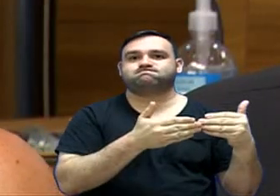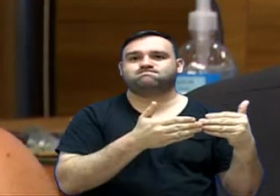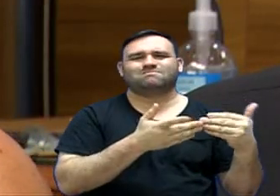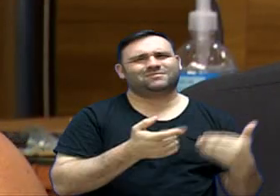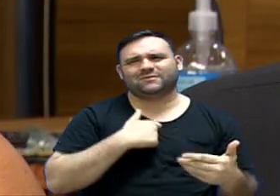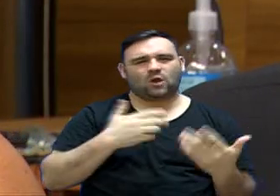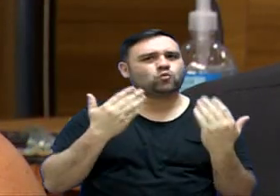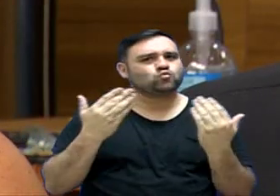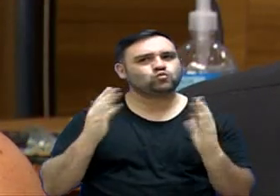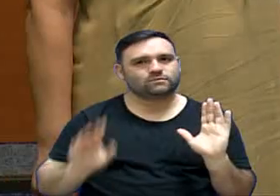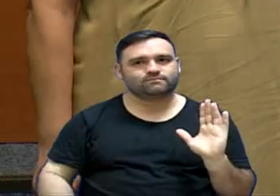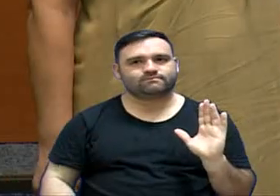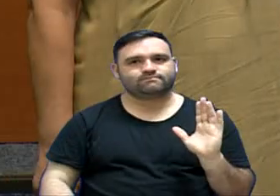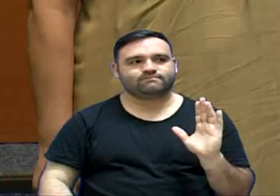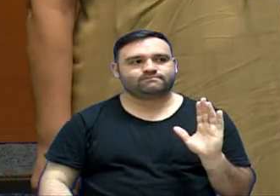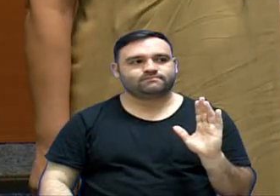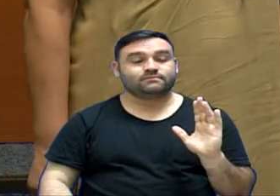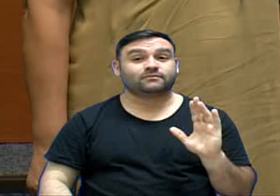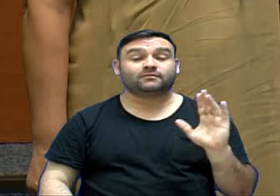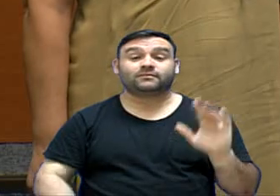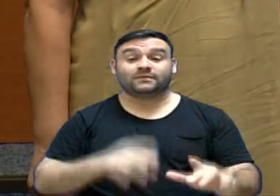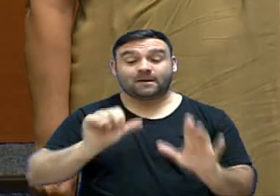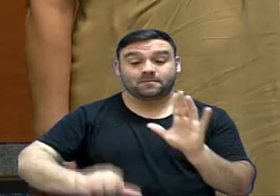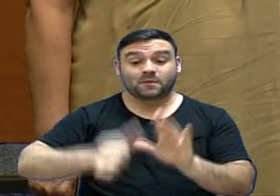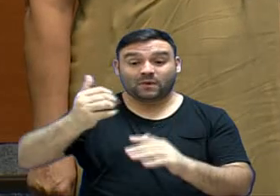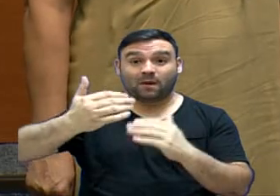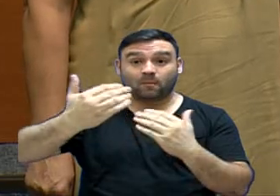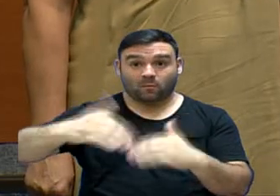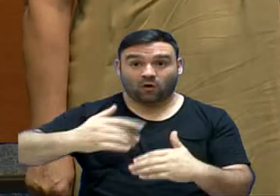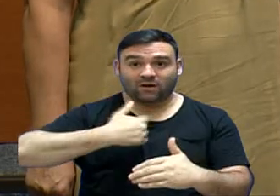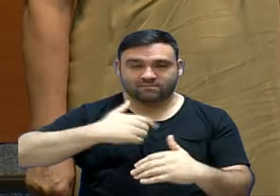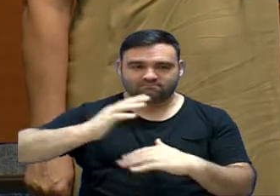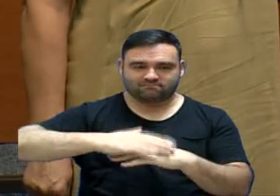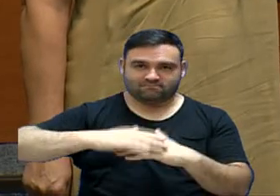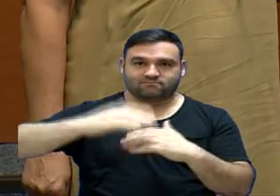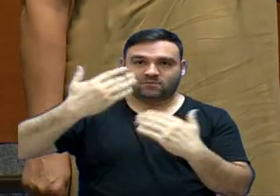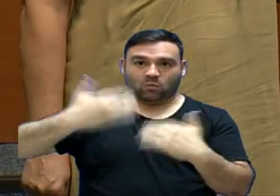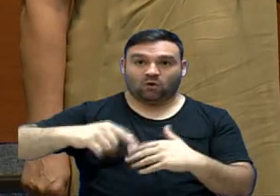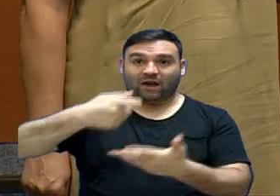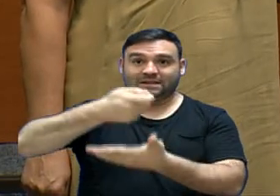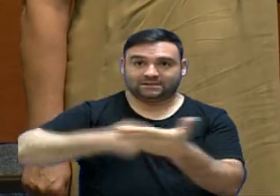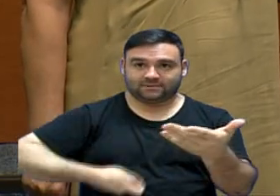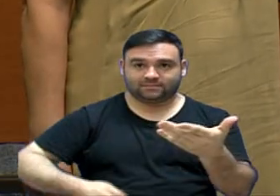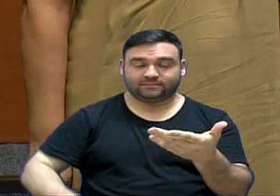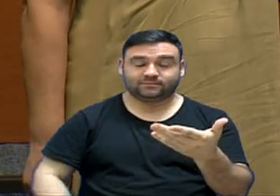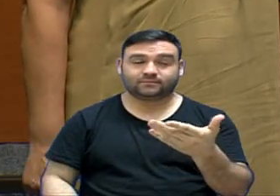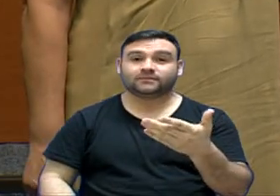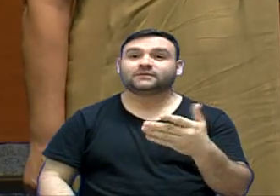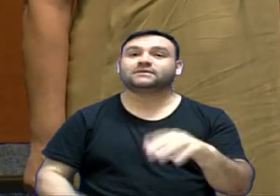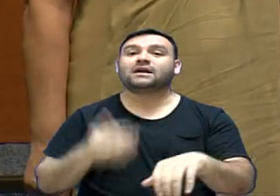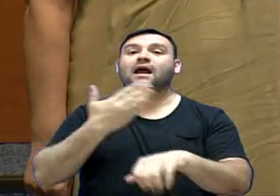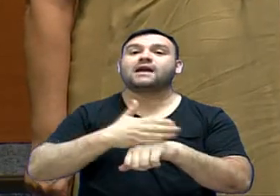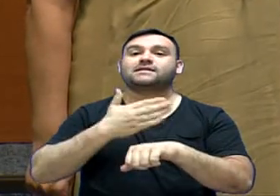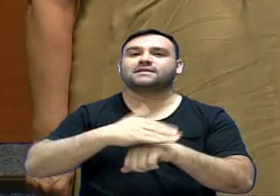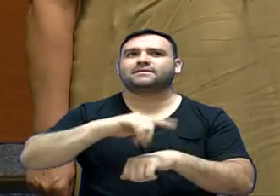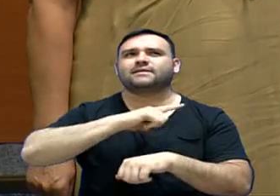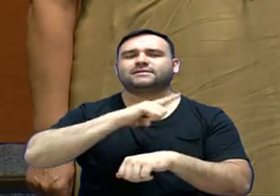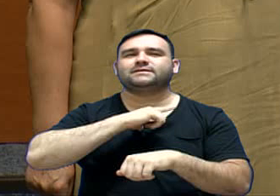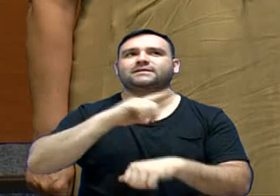não acreditei nisso. Uma primeira prova que eu fui fazer, fiz a prova escrita, numa residência que